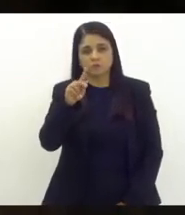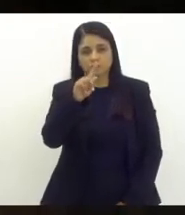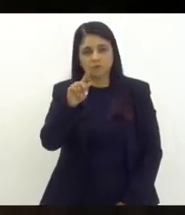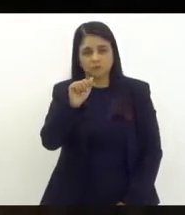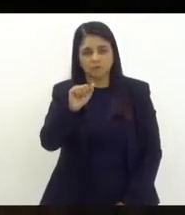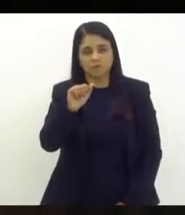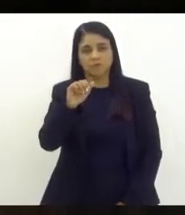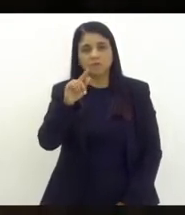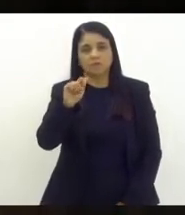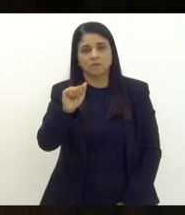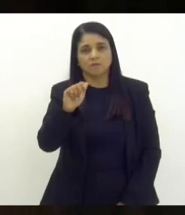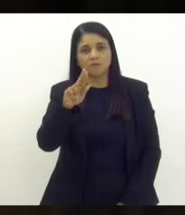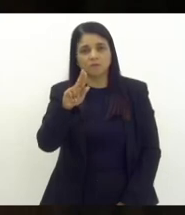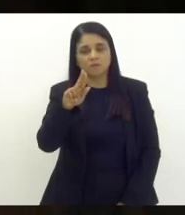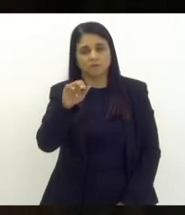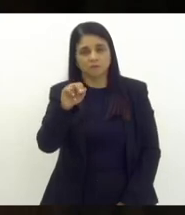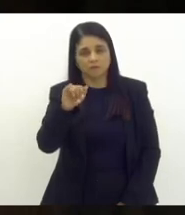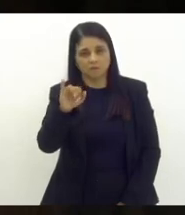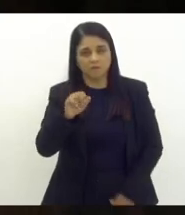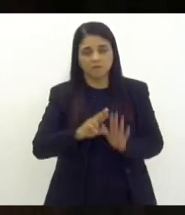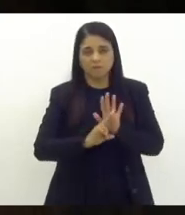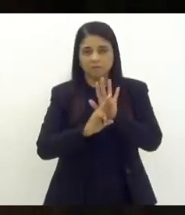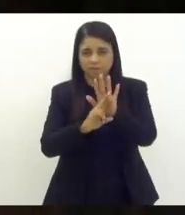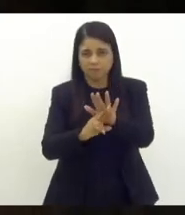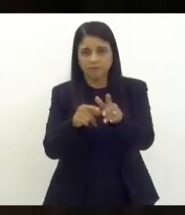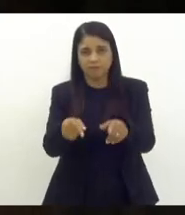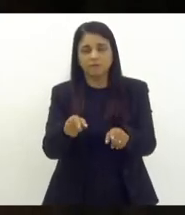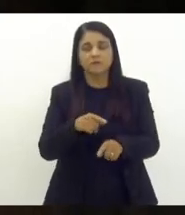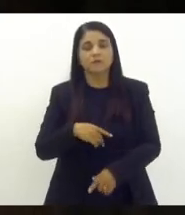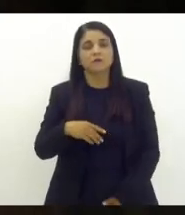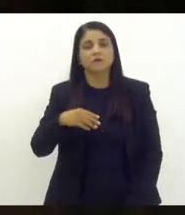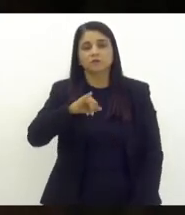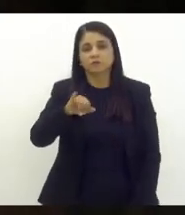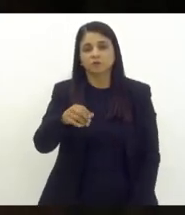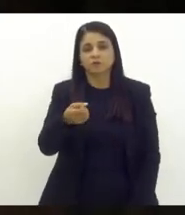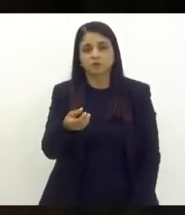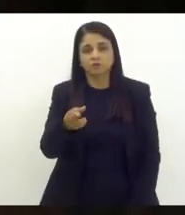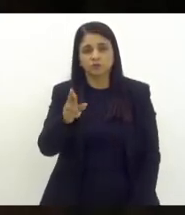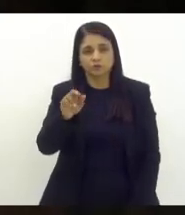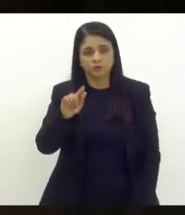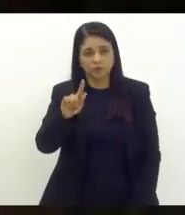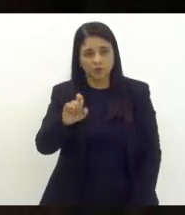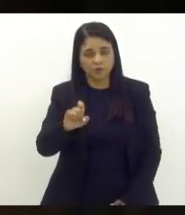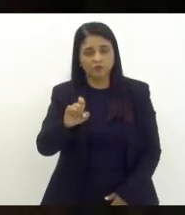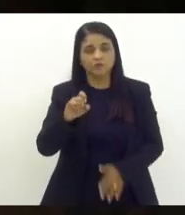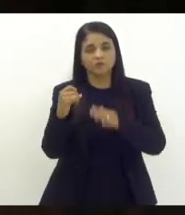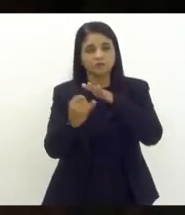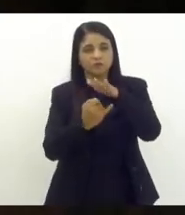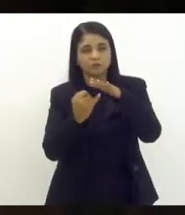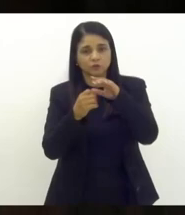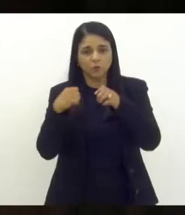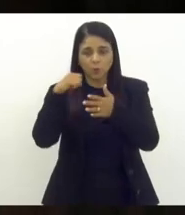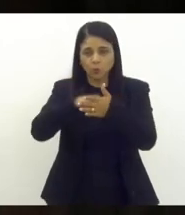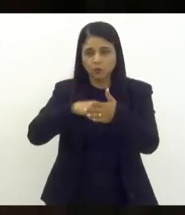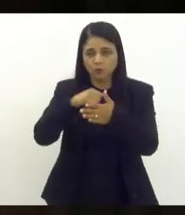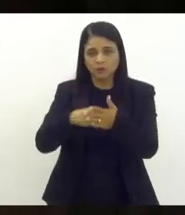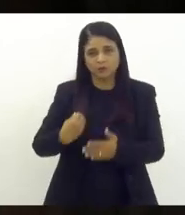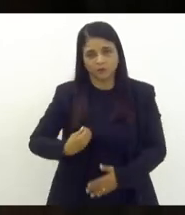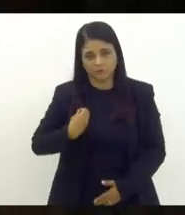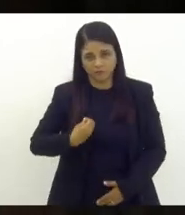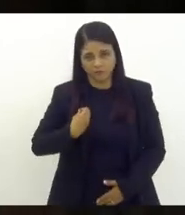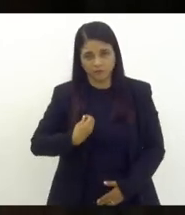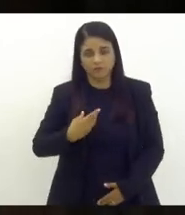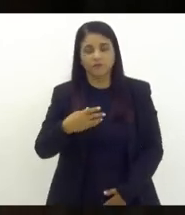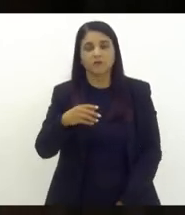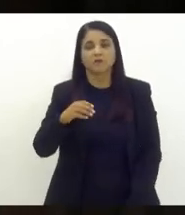Travassos Jorge Turco Presidente do Instituto lutando por vidas Jona Machado coordenador